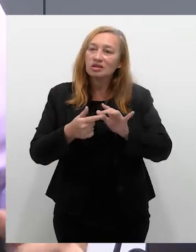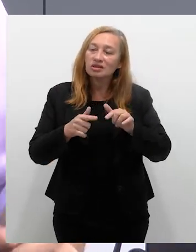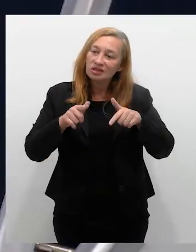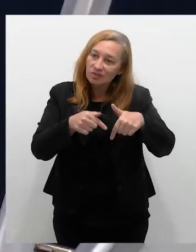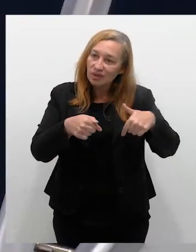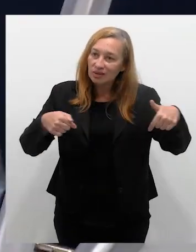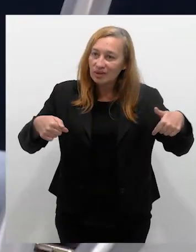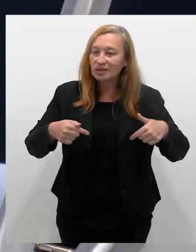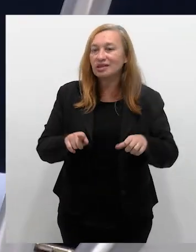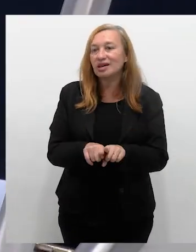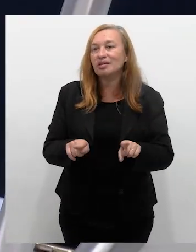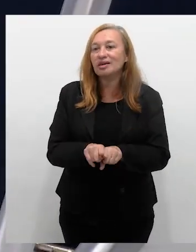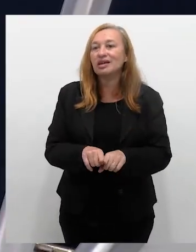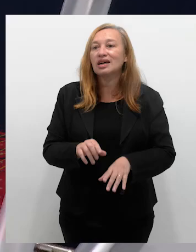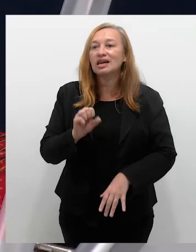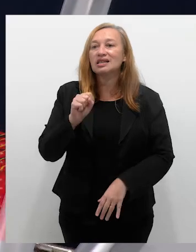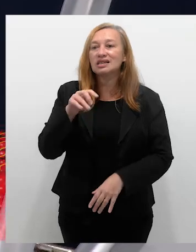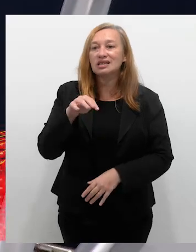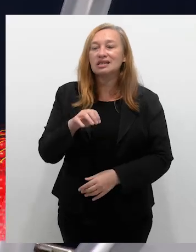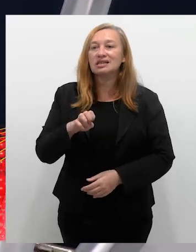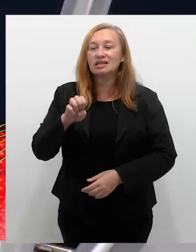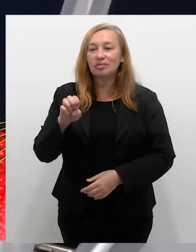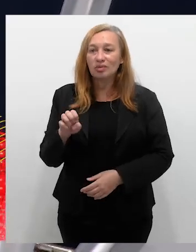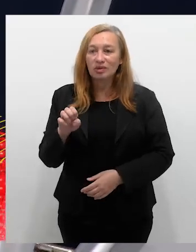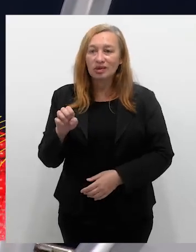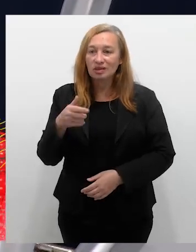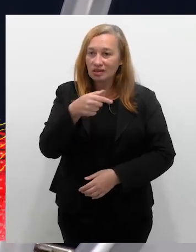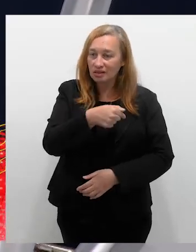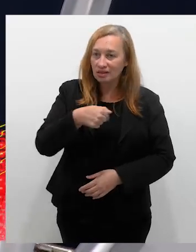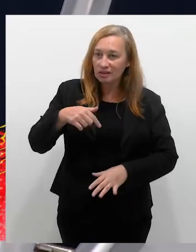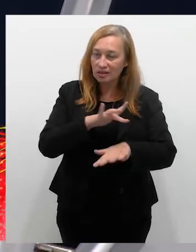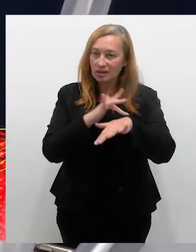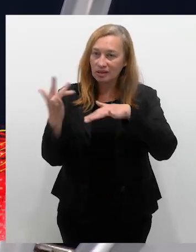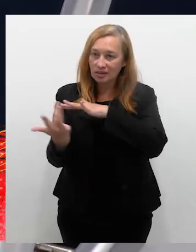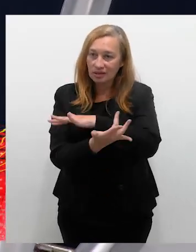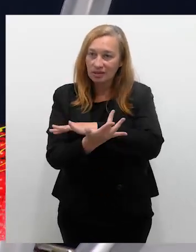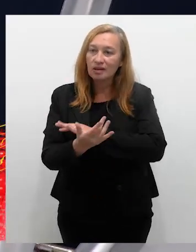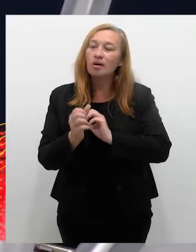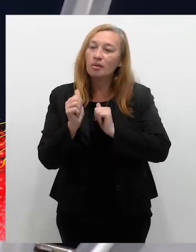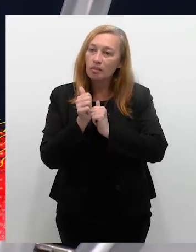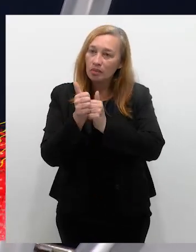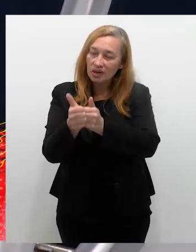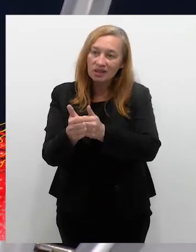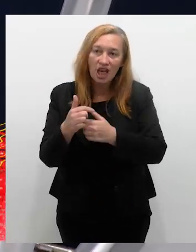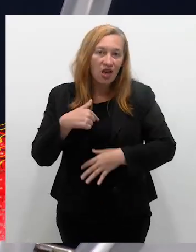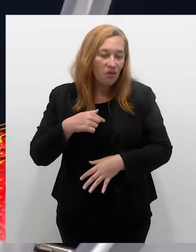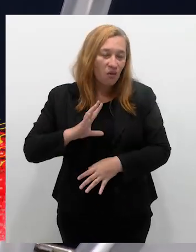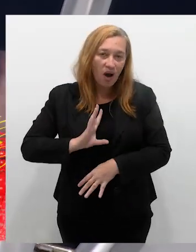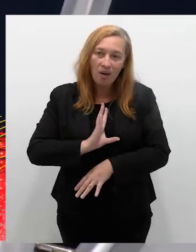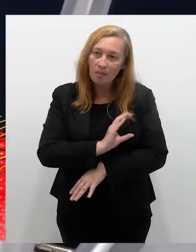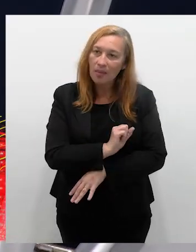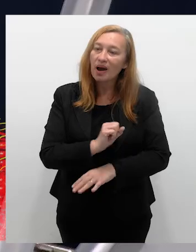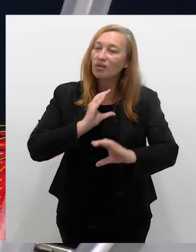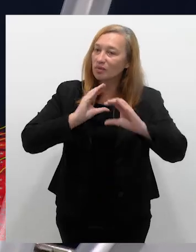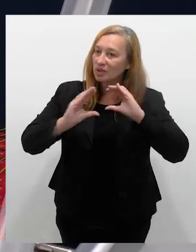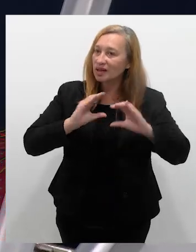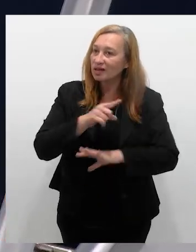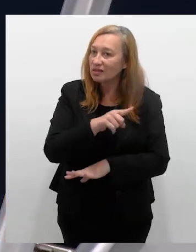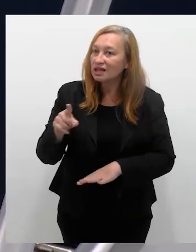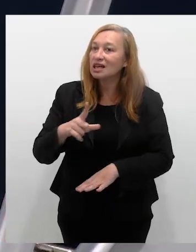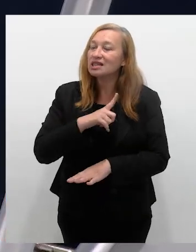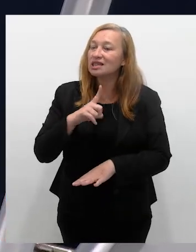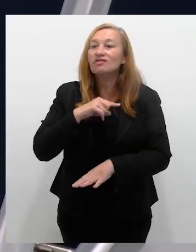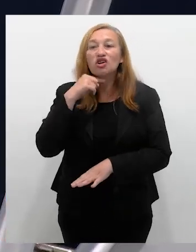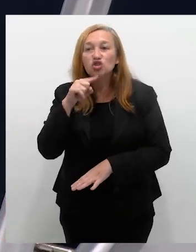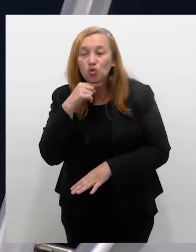também. Pessoal, é Simone Soares nas redes sociais. podem seguir, eu vou adorar me comunicar com vocês.